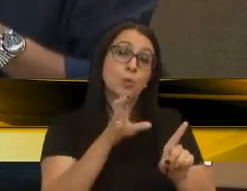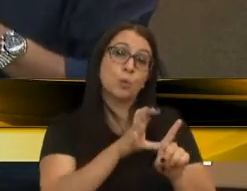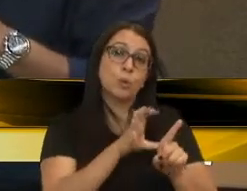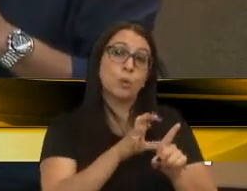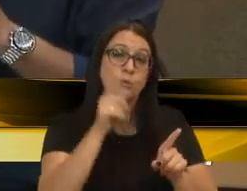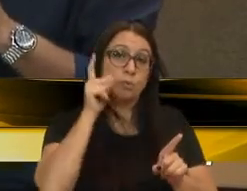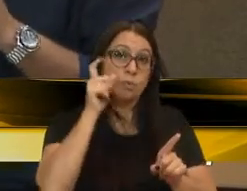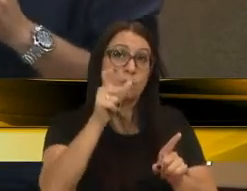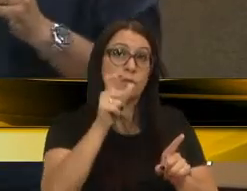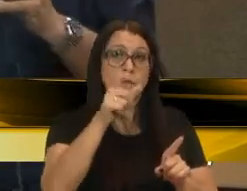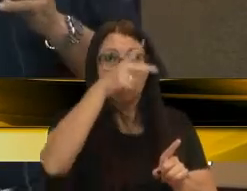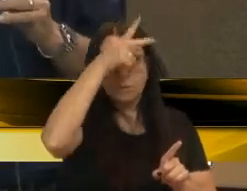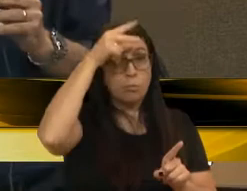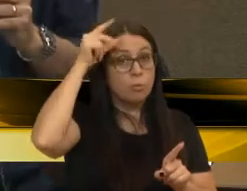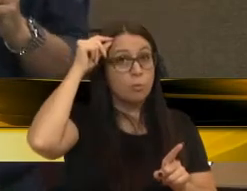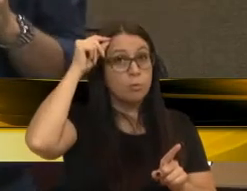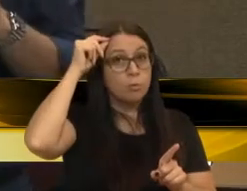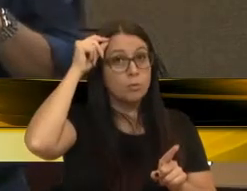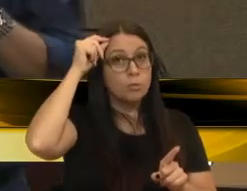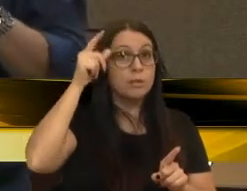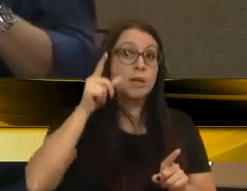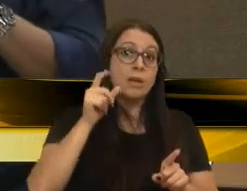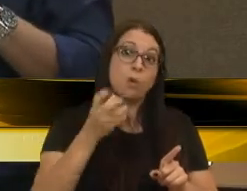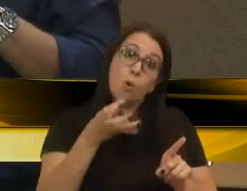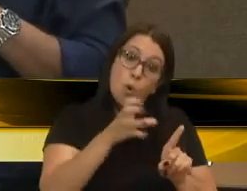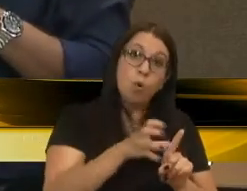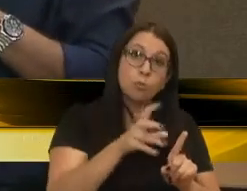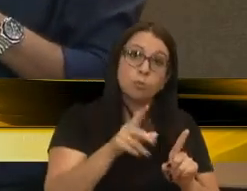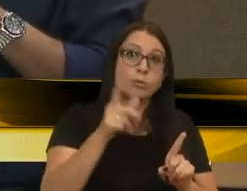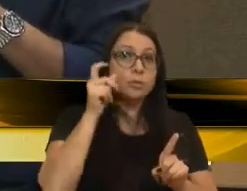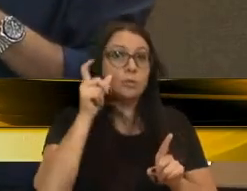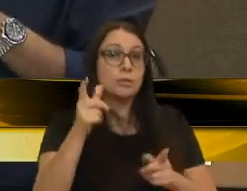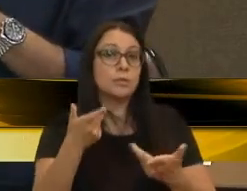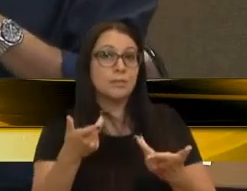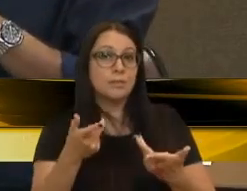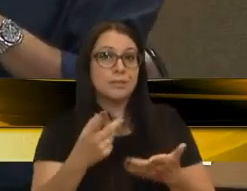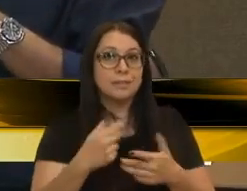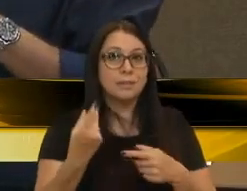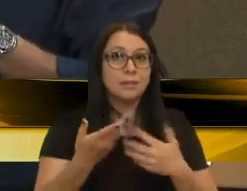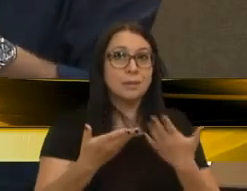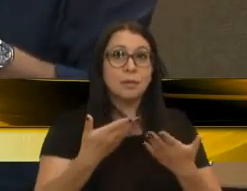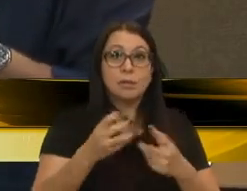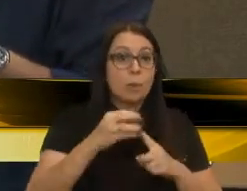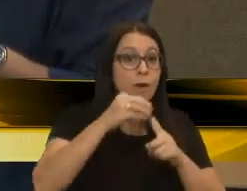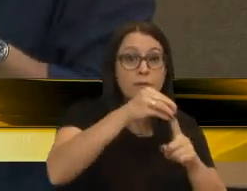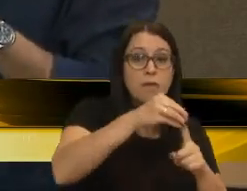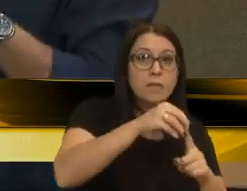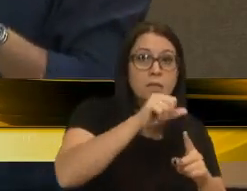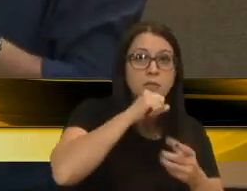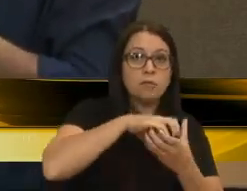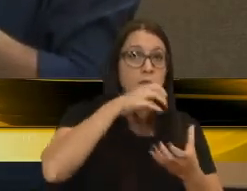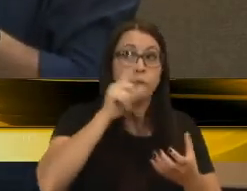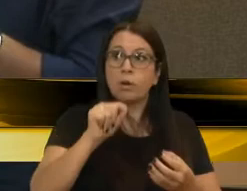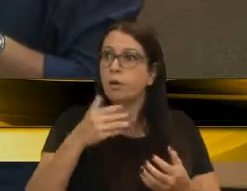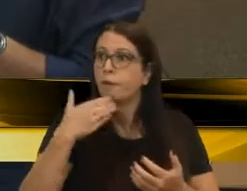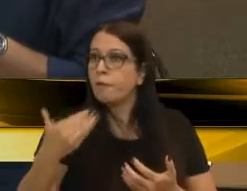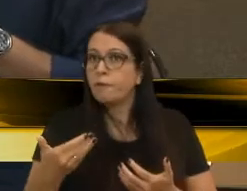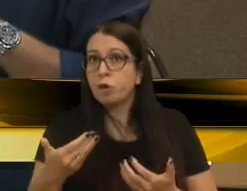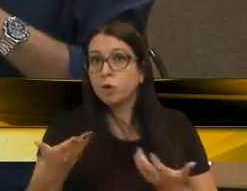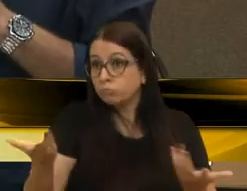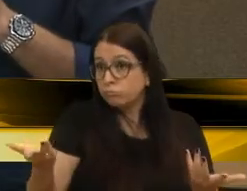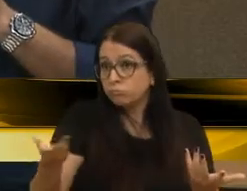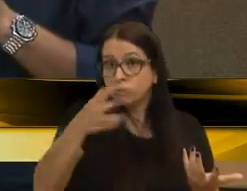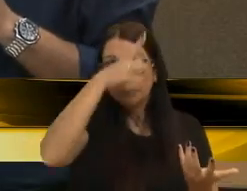interesse público. Se é contrário ao interesse público atender com preferência de idosos, eu não sei o que é a favor do poder público.